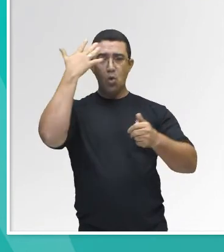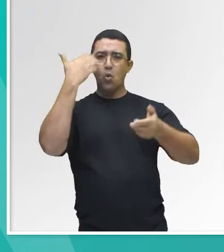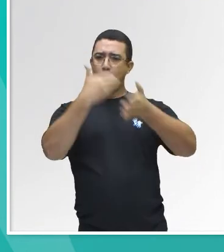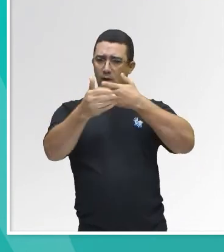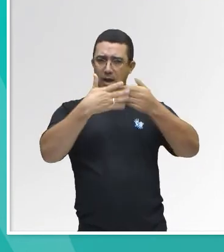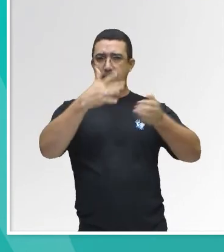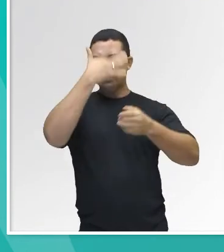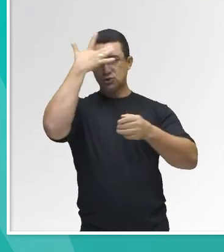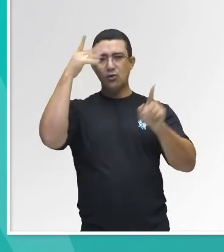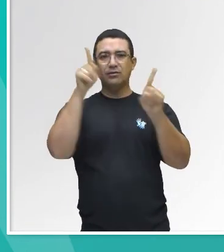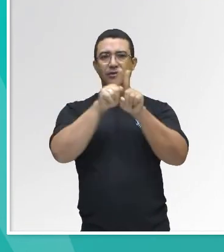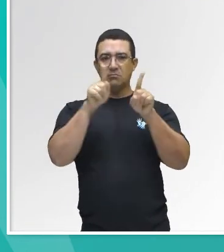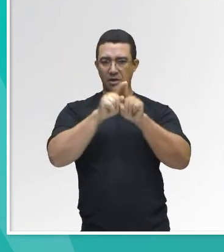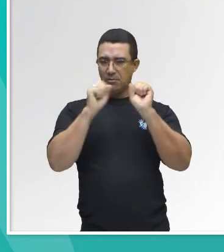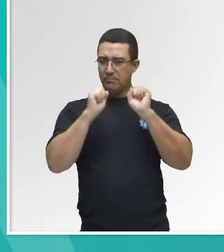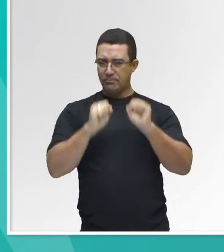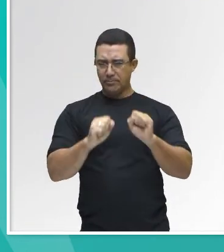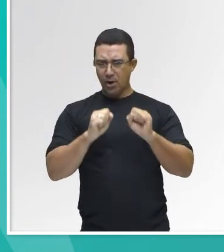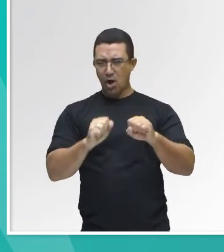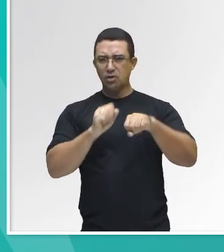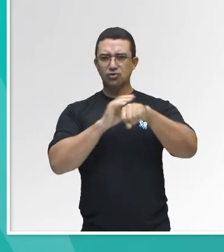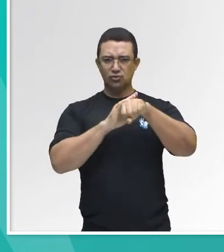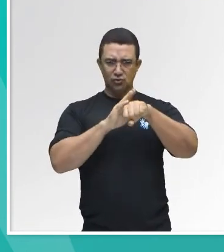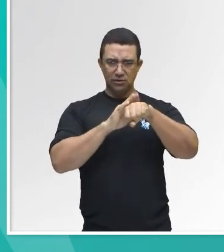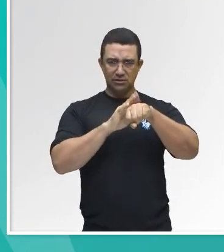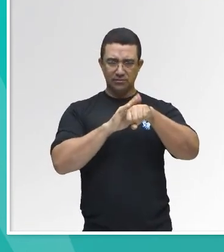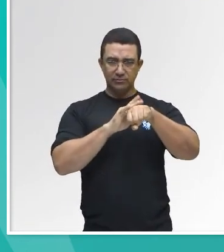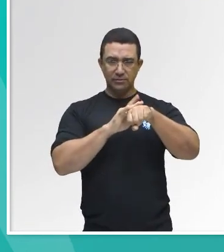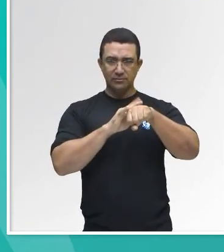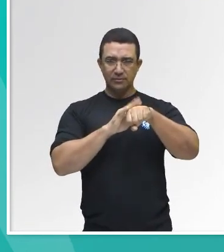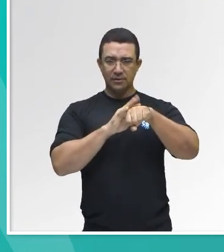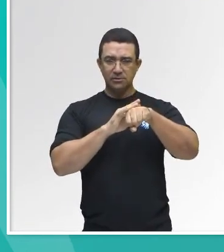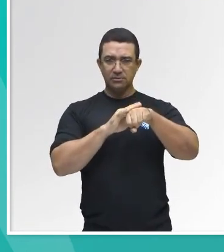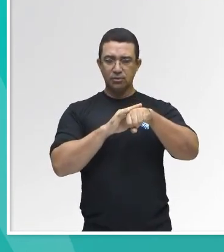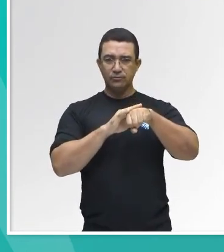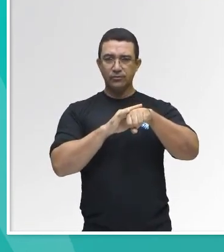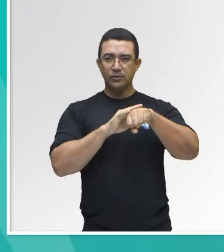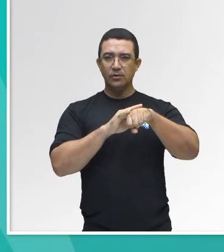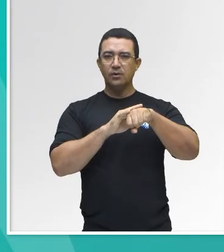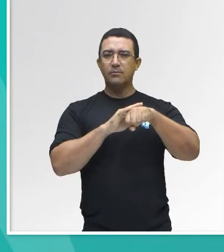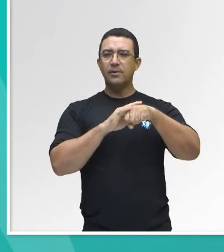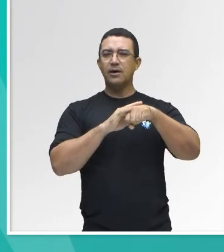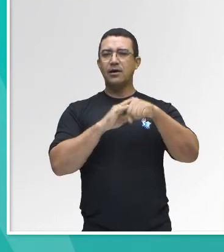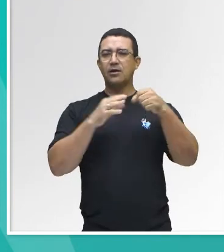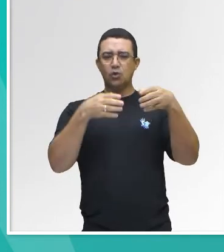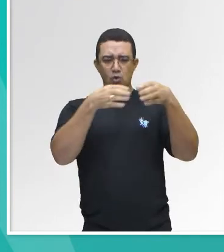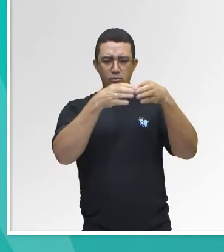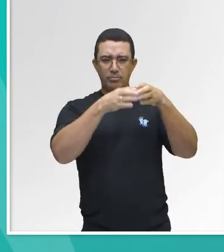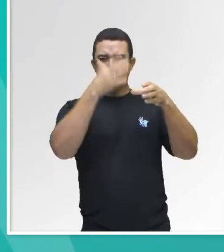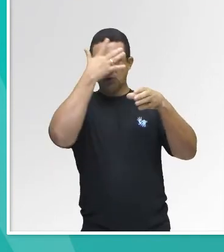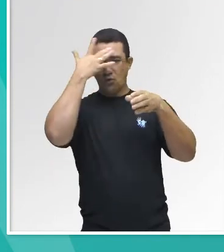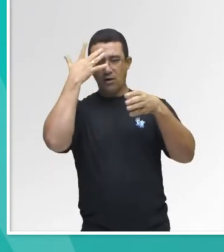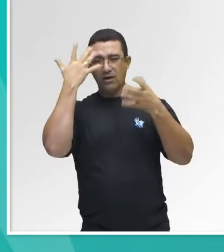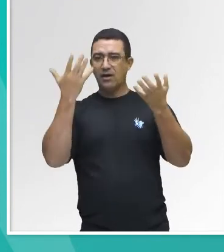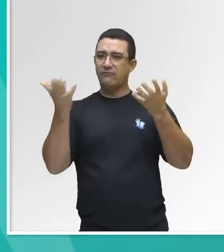campanha para coletar dinheiro para combater uma doença, né? O que eu posso utilizar? Eu posso